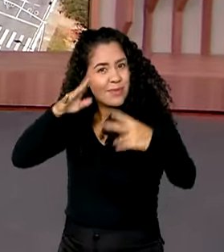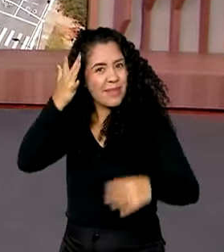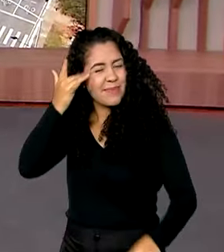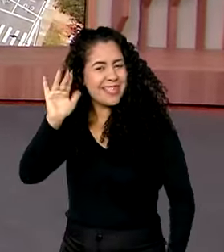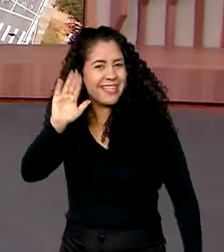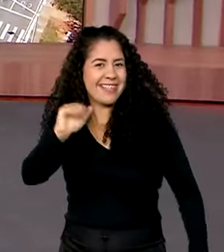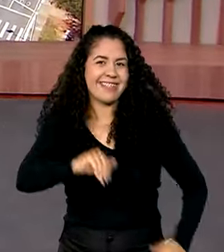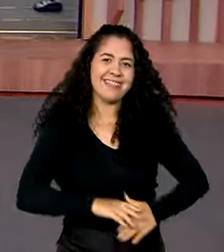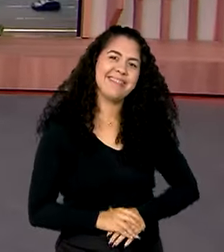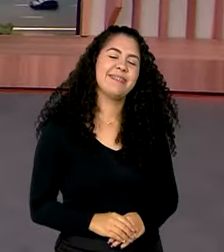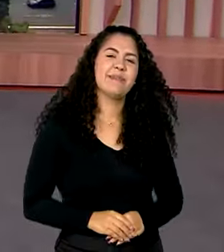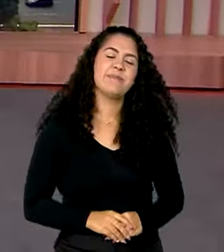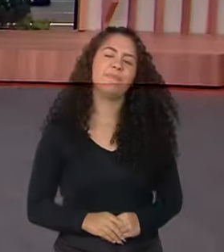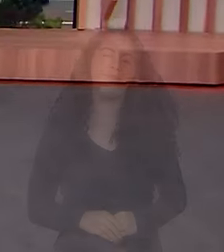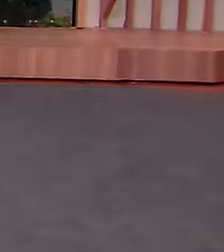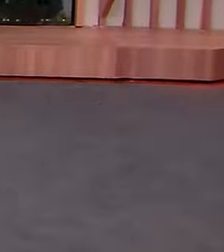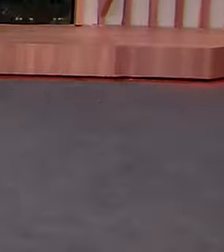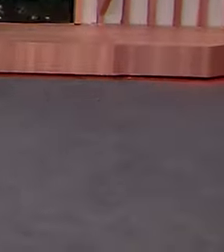a próxima. Tchau!